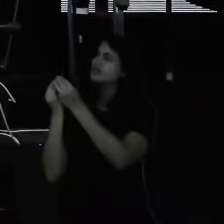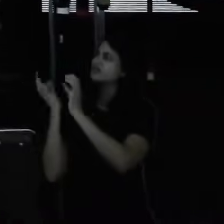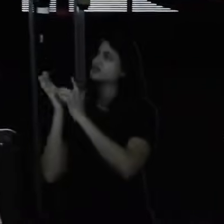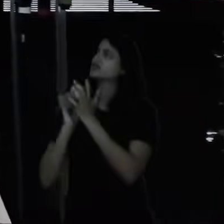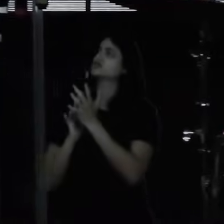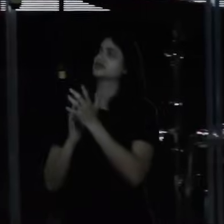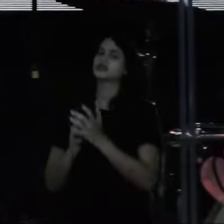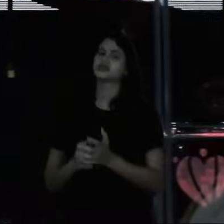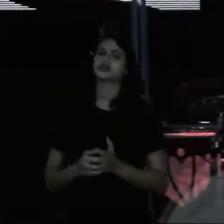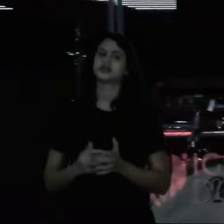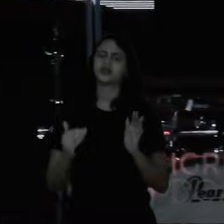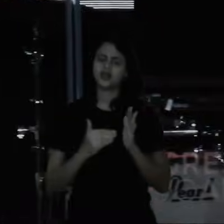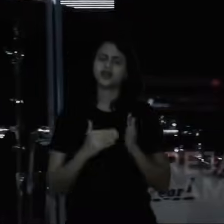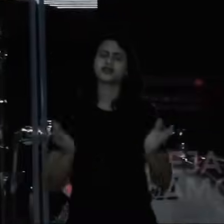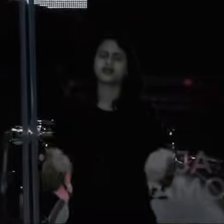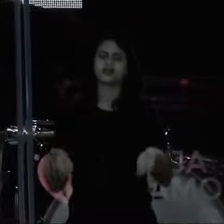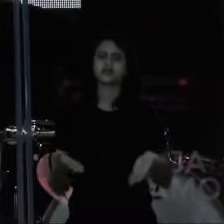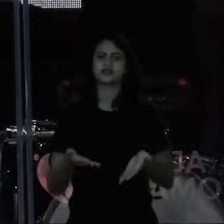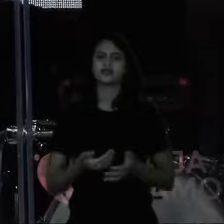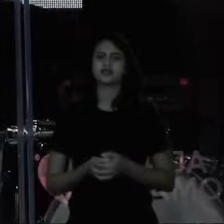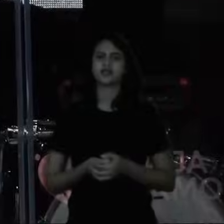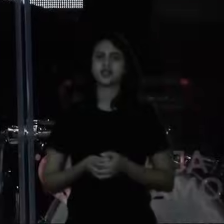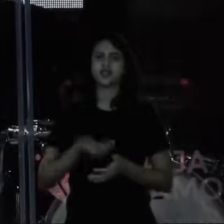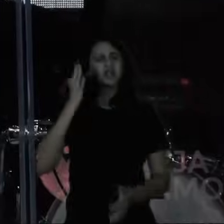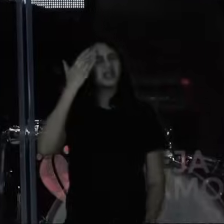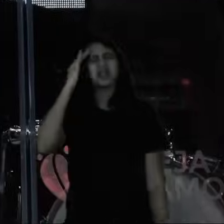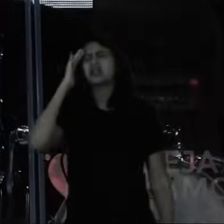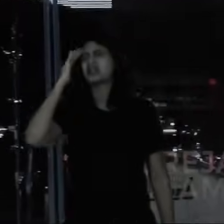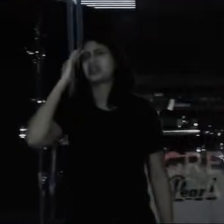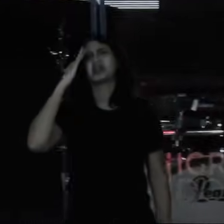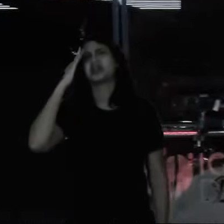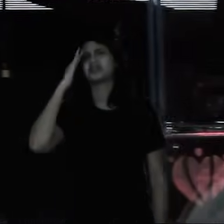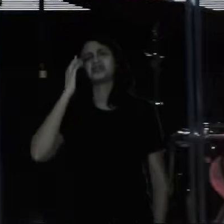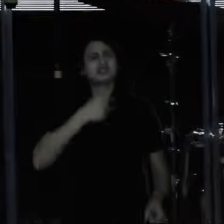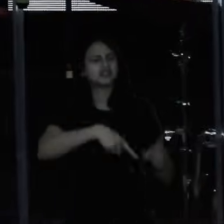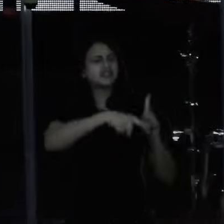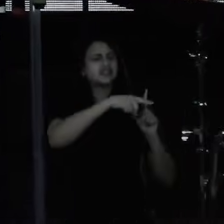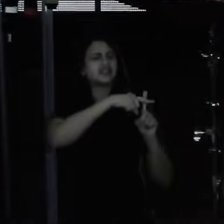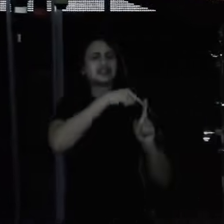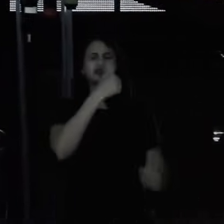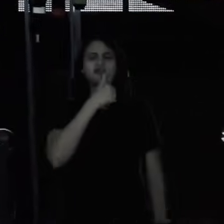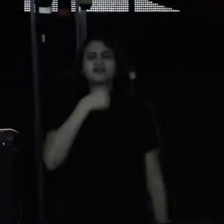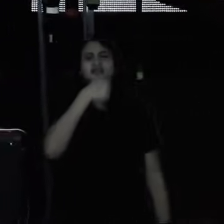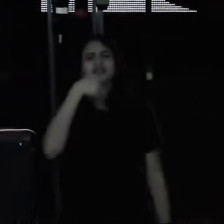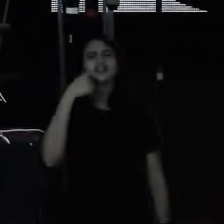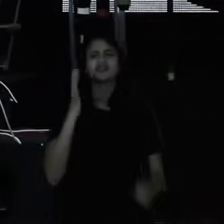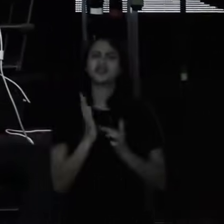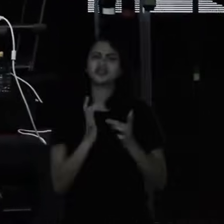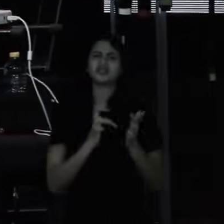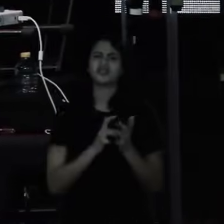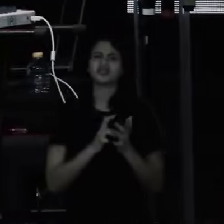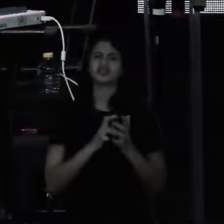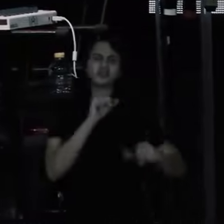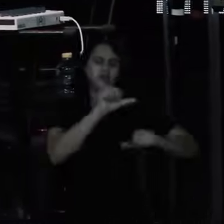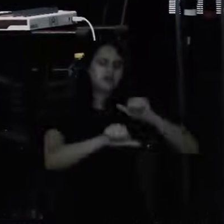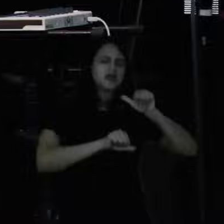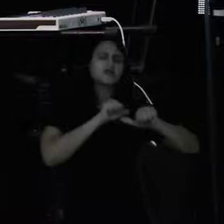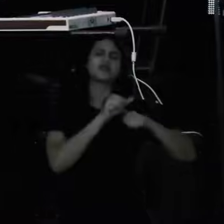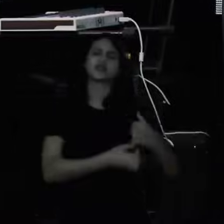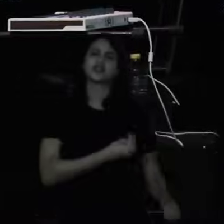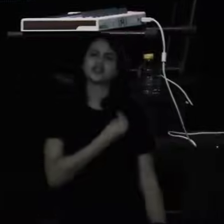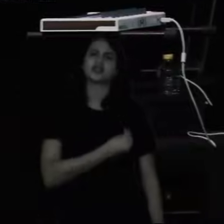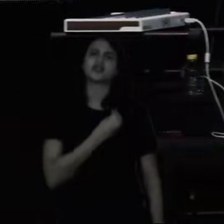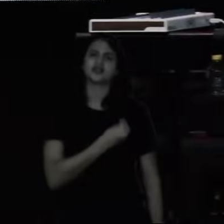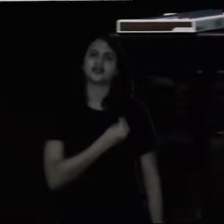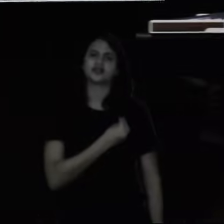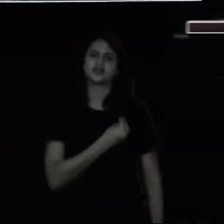hoje. Você não compreendeu o sacrifício dEle na cruz do Calvário para mudar sua vida. Não para fazer com que sua vida permaneça a